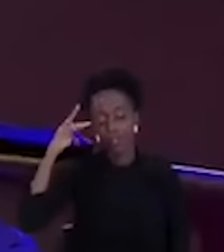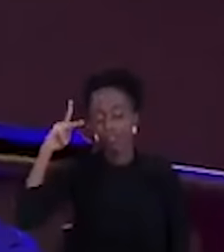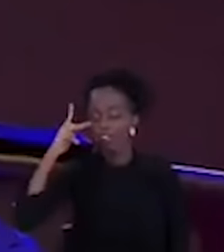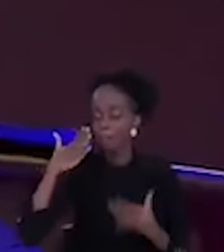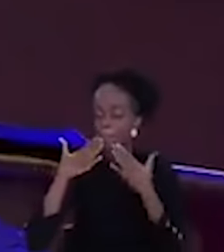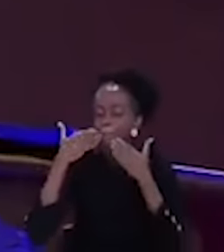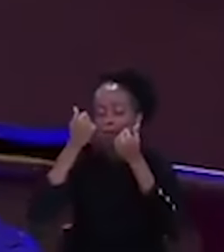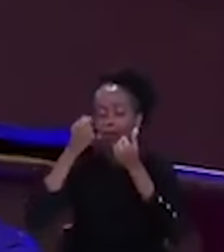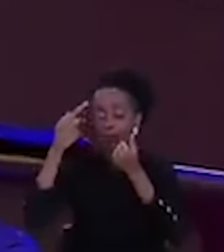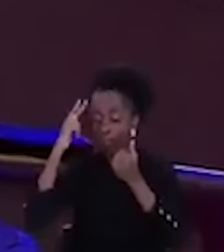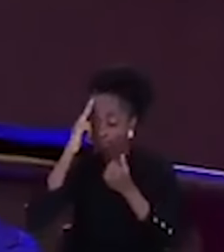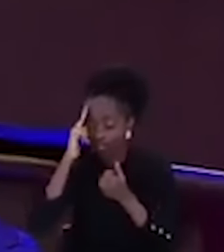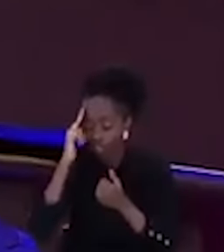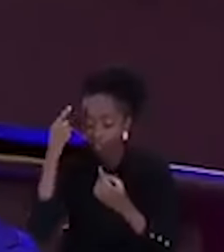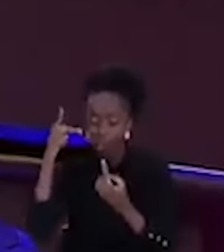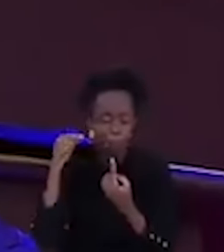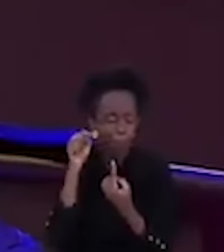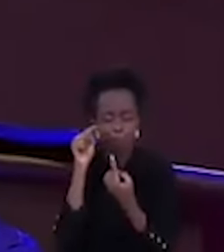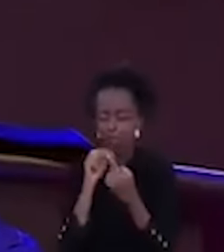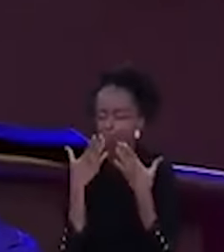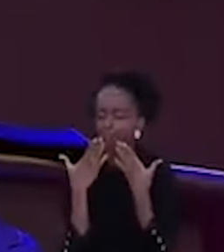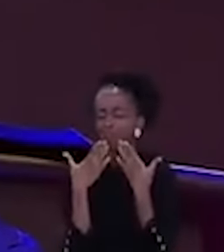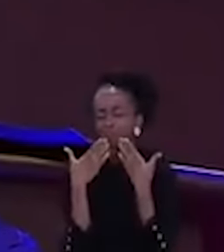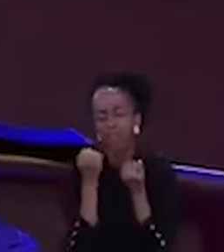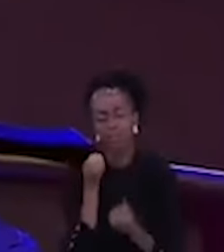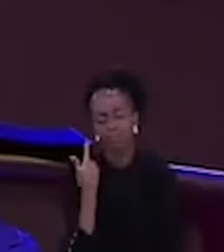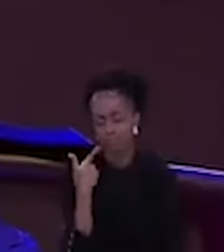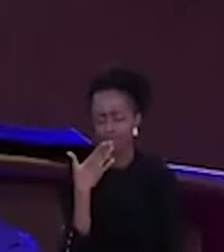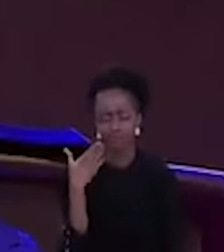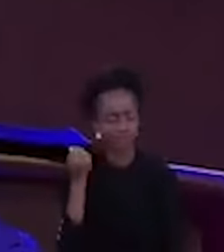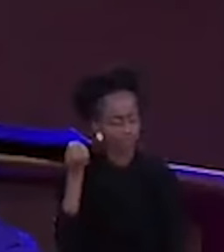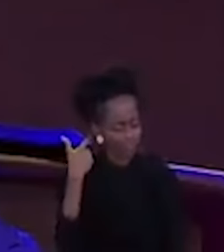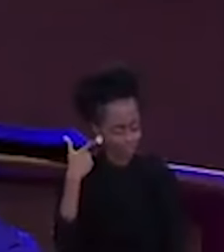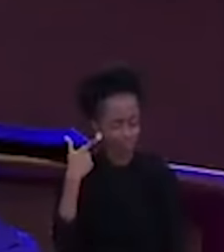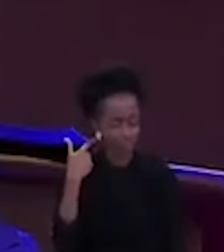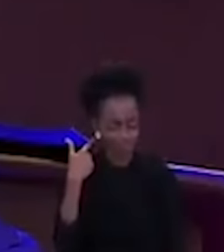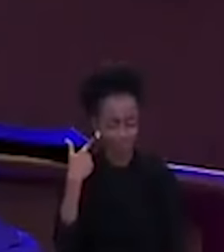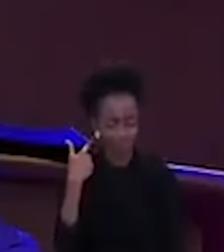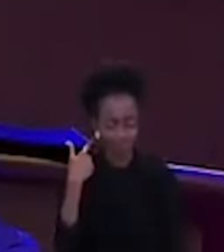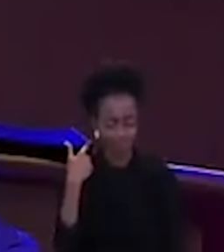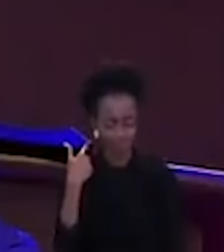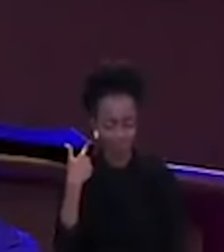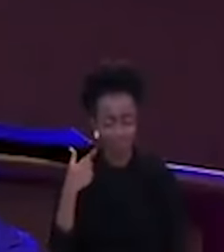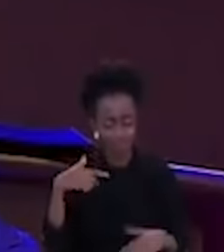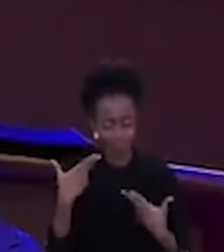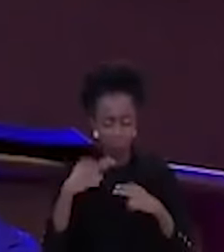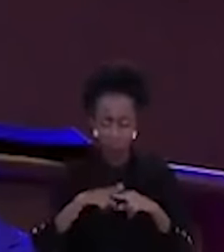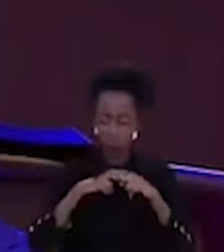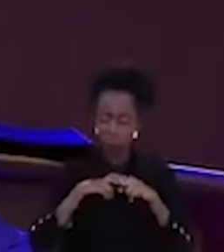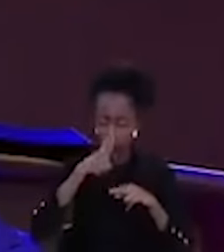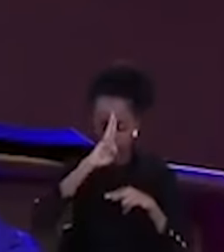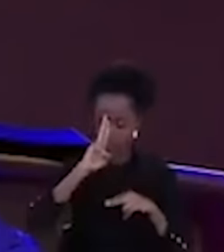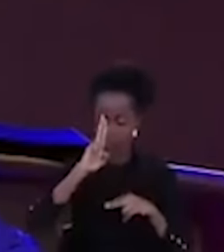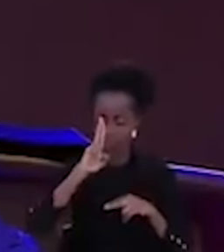os objetivos do Senhor são sumamente superiores e melhores do que o meu. Por isso,